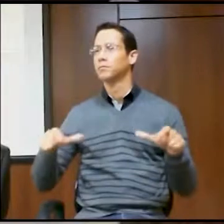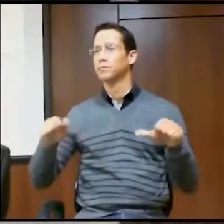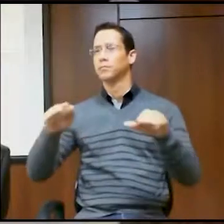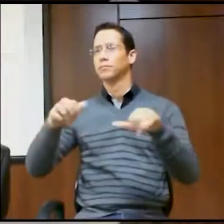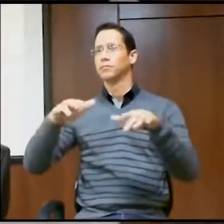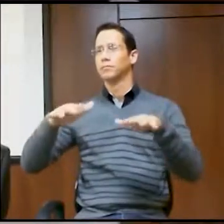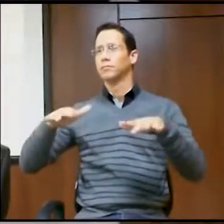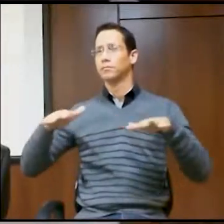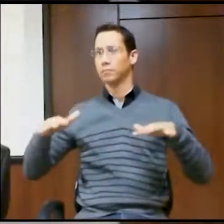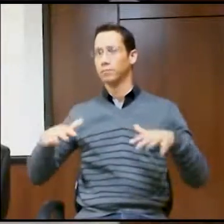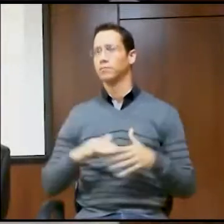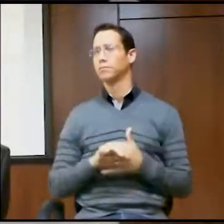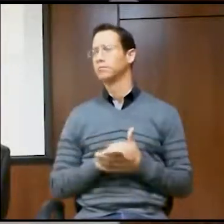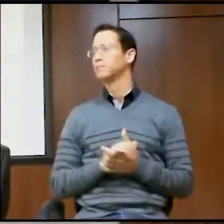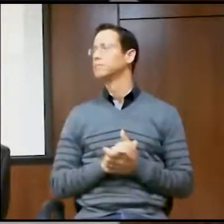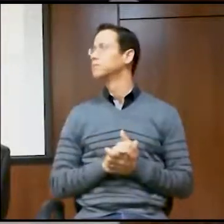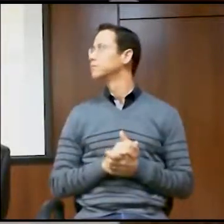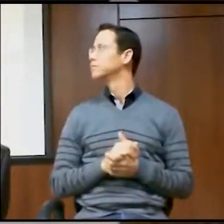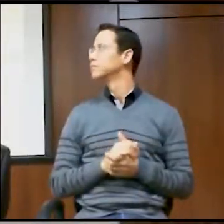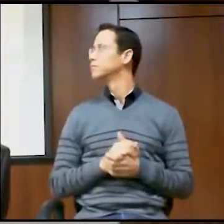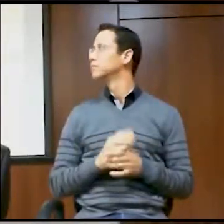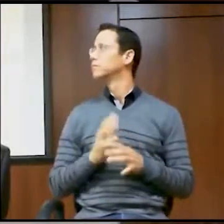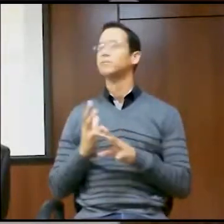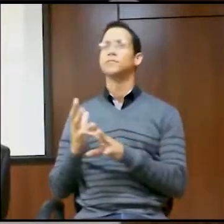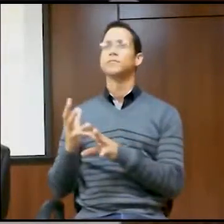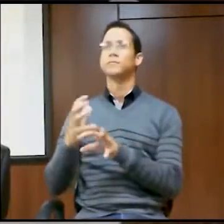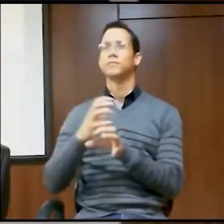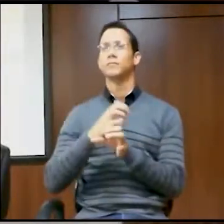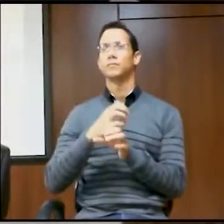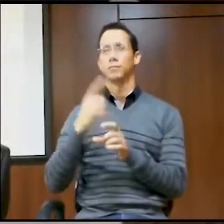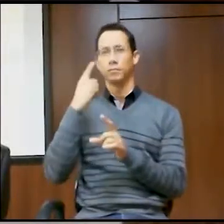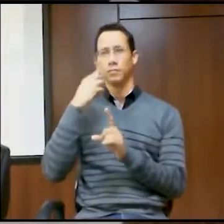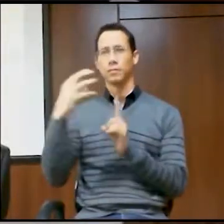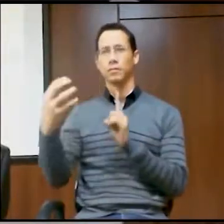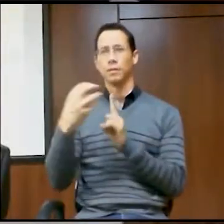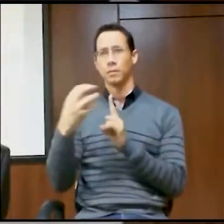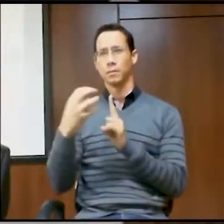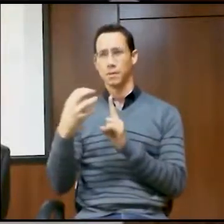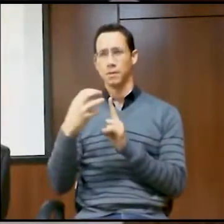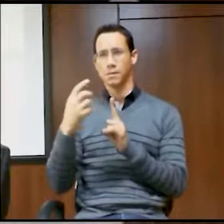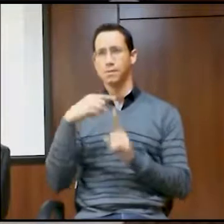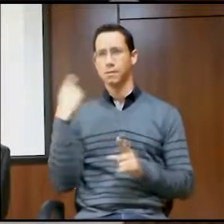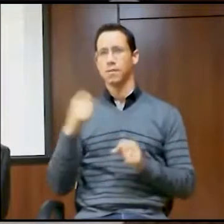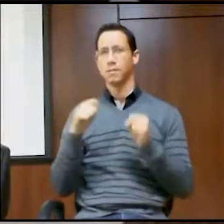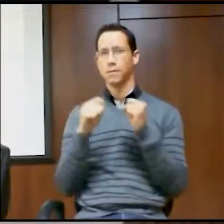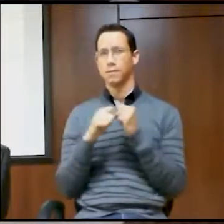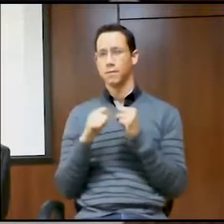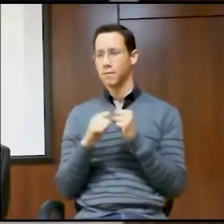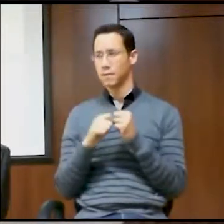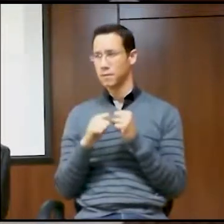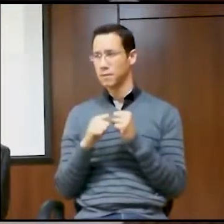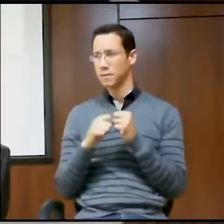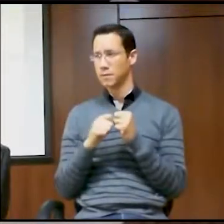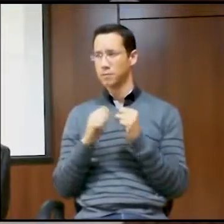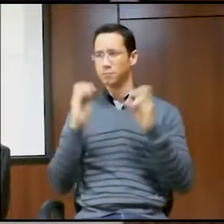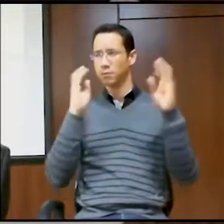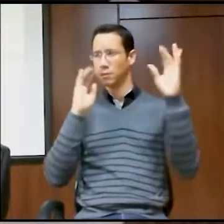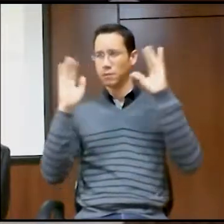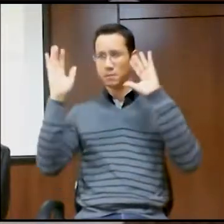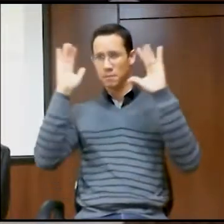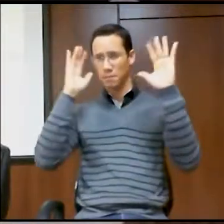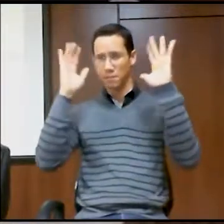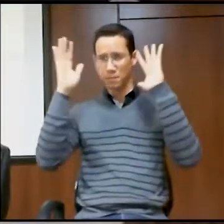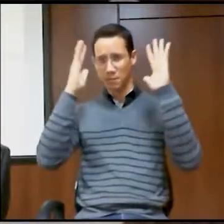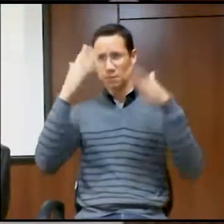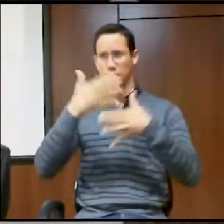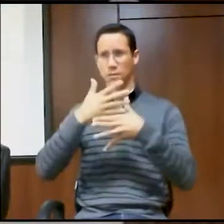né? E porque essa conjuntura demanda que a gente, de fato, demanda que a gente faça, né, essa reflexão aqui na